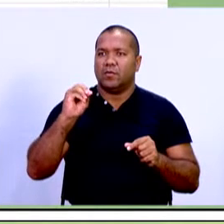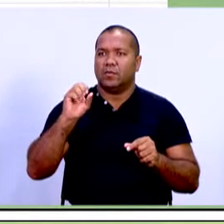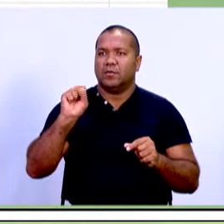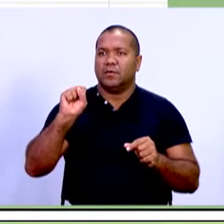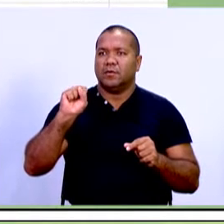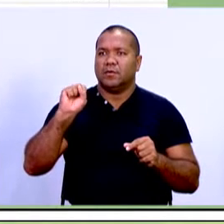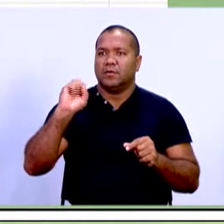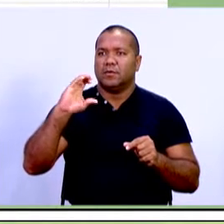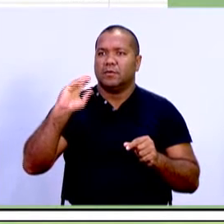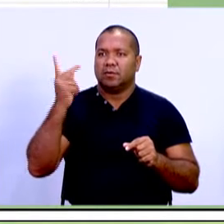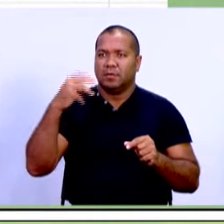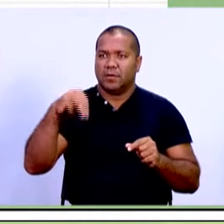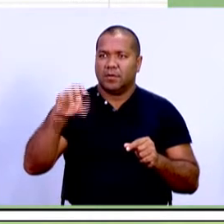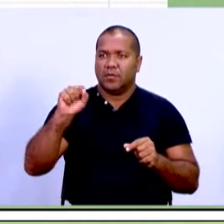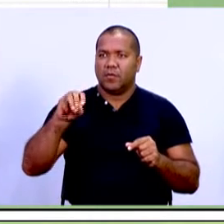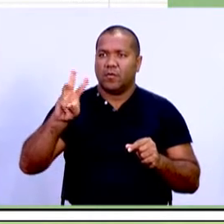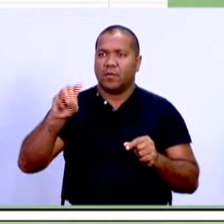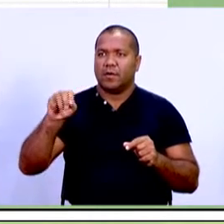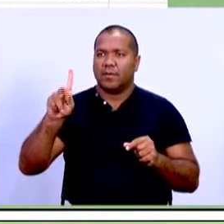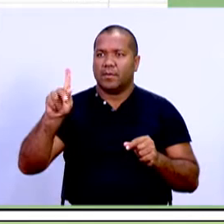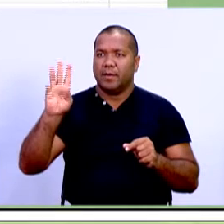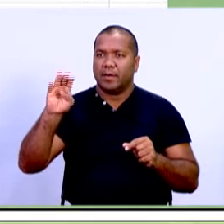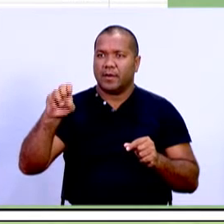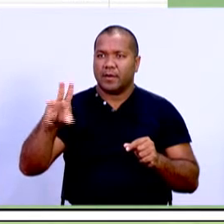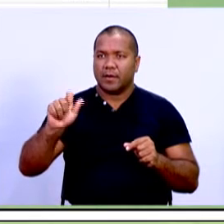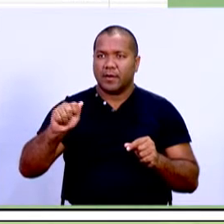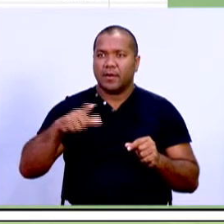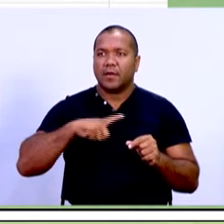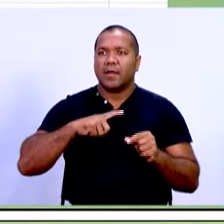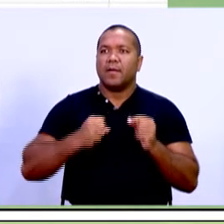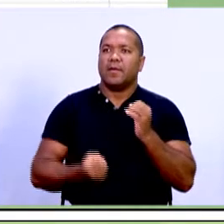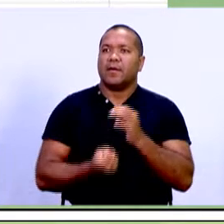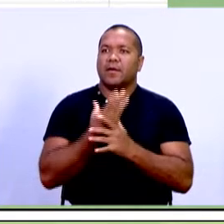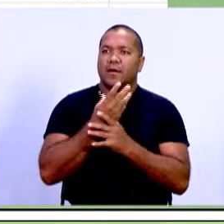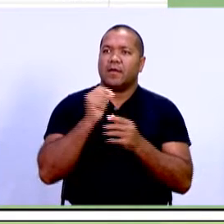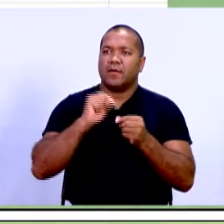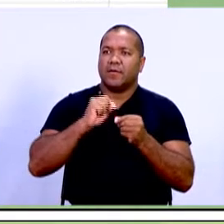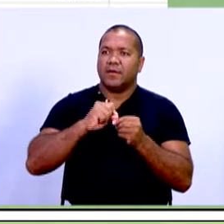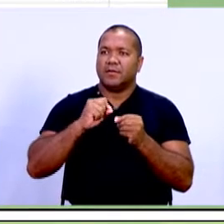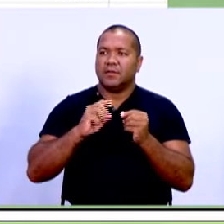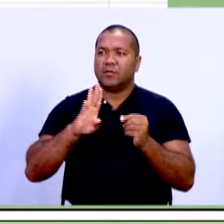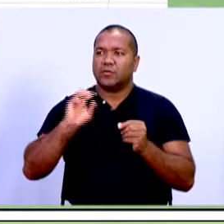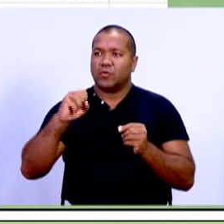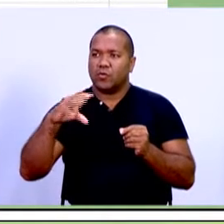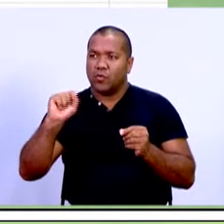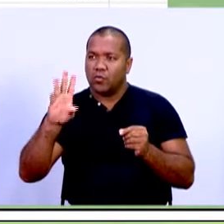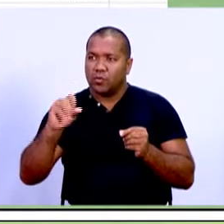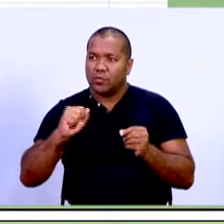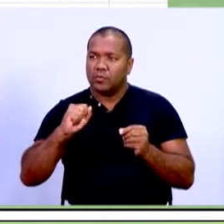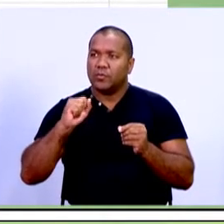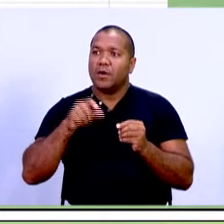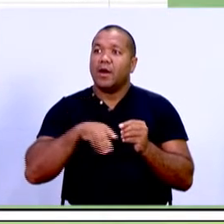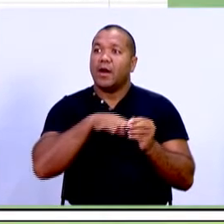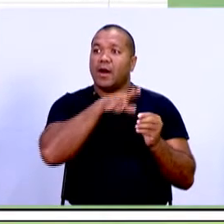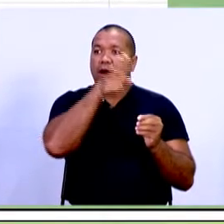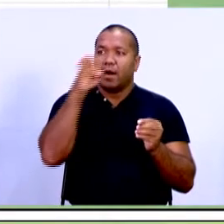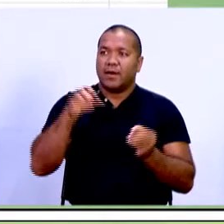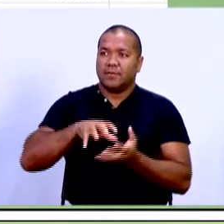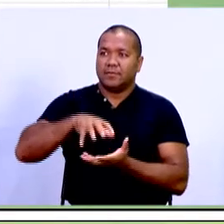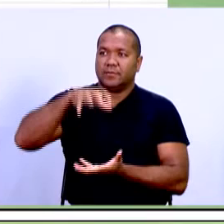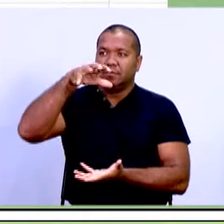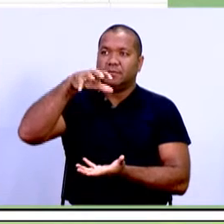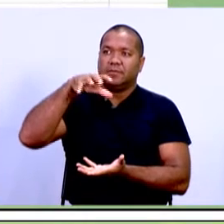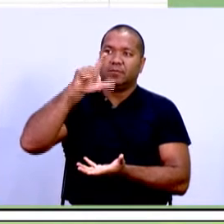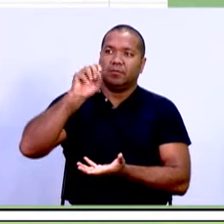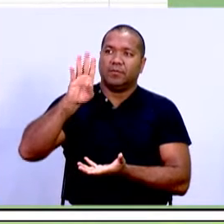para criar e fazer os deploy dos cubos no servidor de BI. Aqui nós